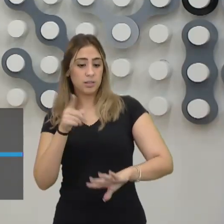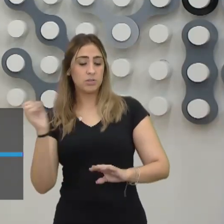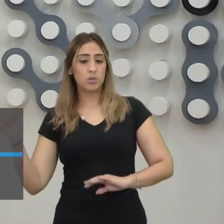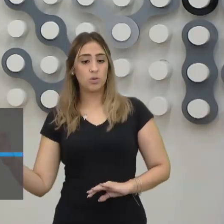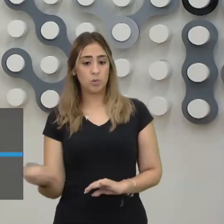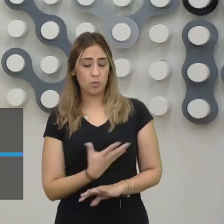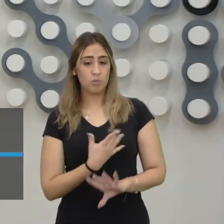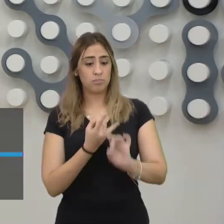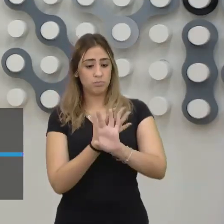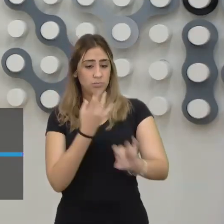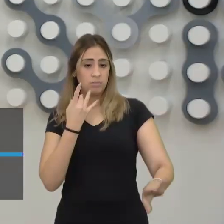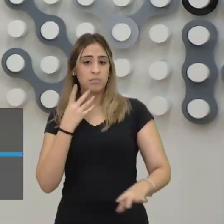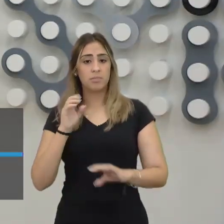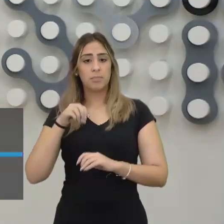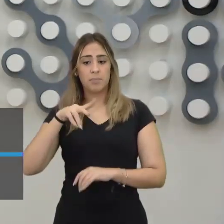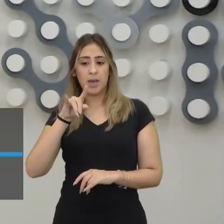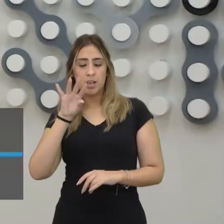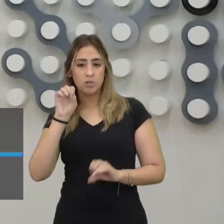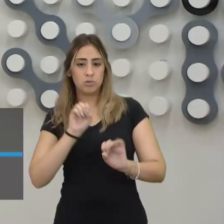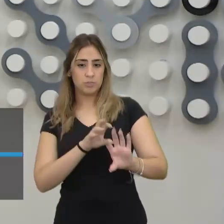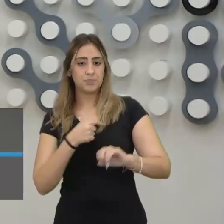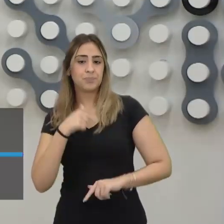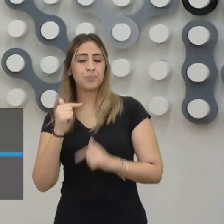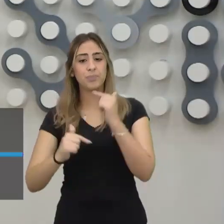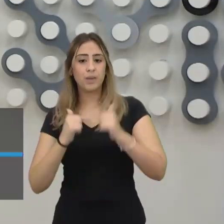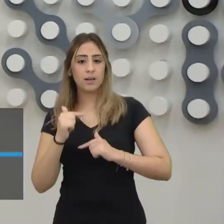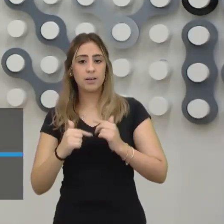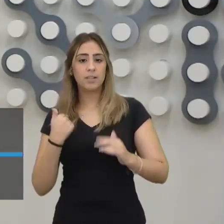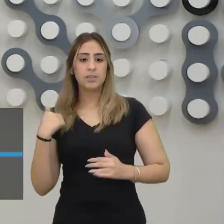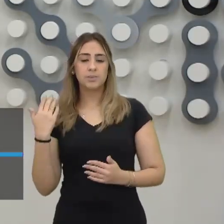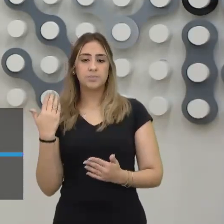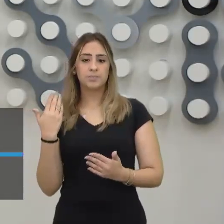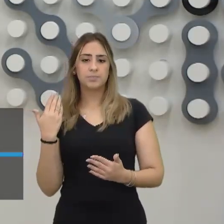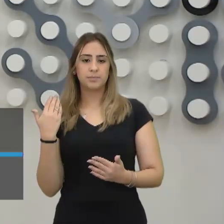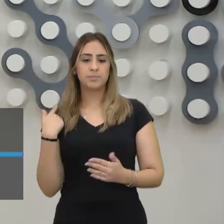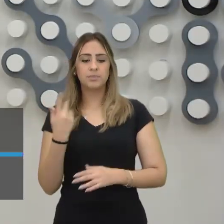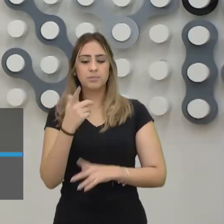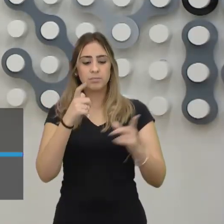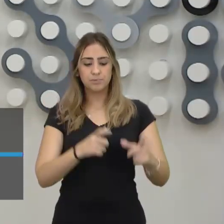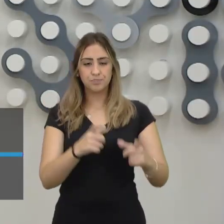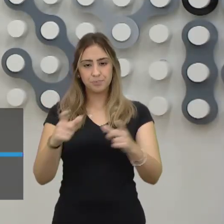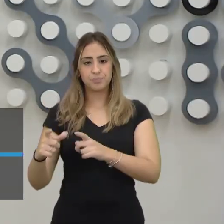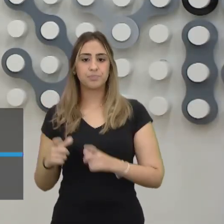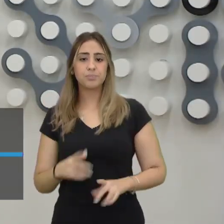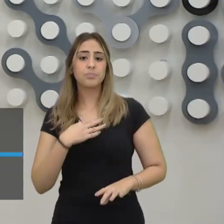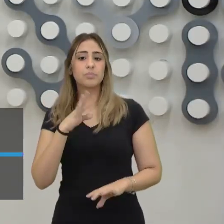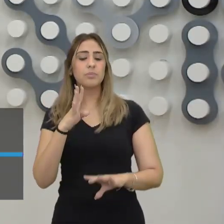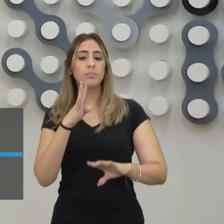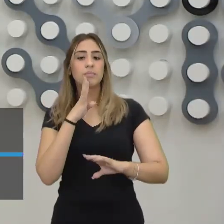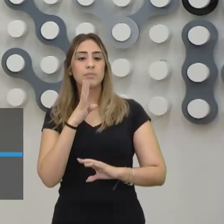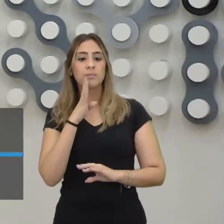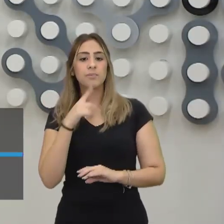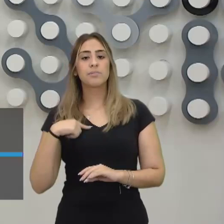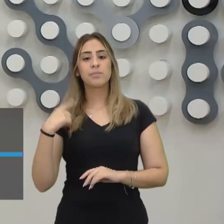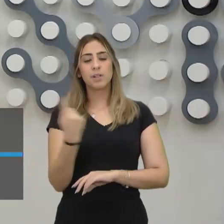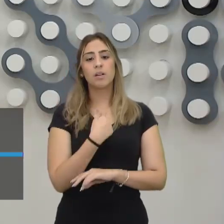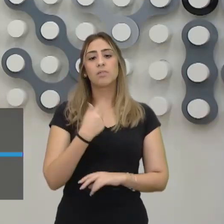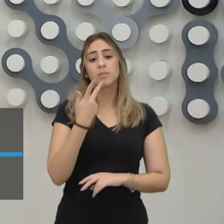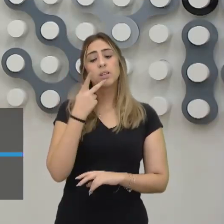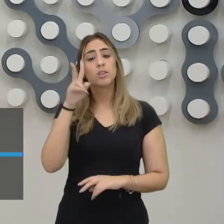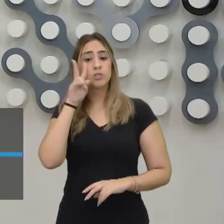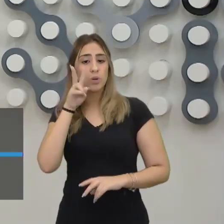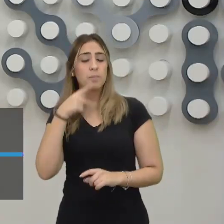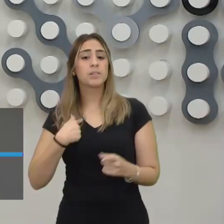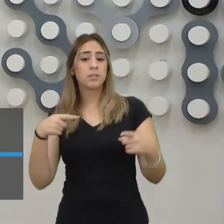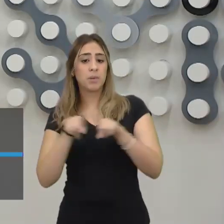novo formato do ensino médio, a gente trabalha por área de conhecimento. Então, a gente vai falar de história,